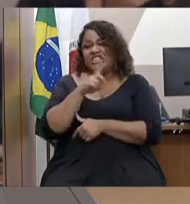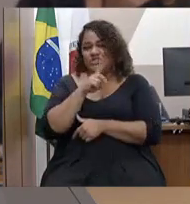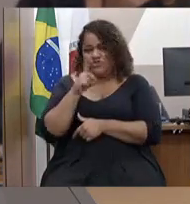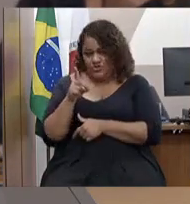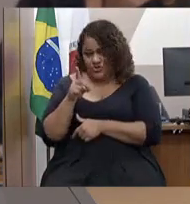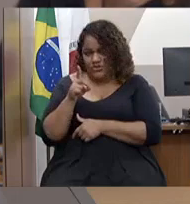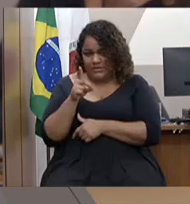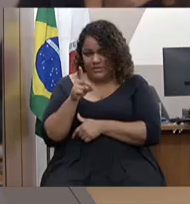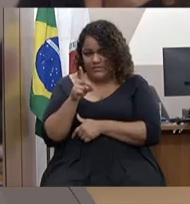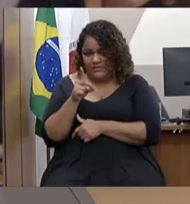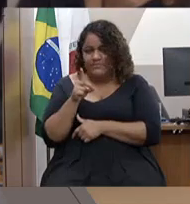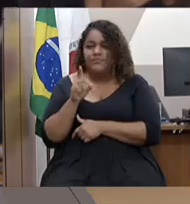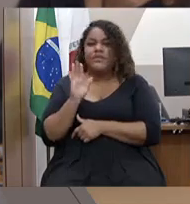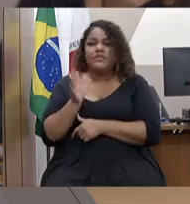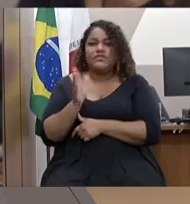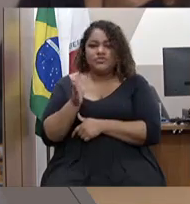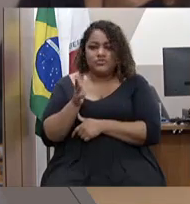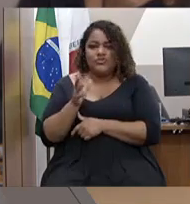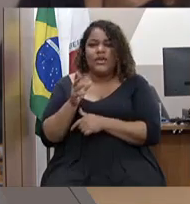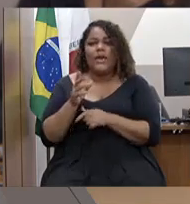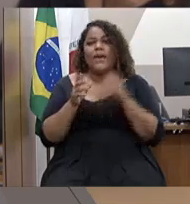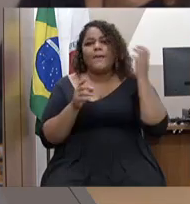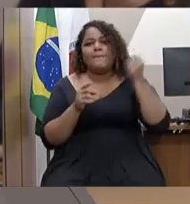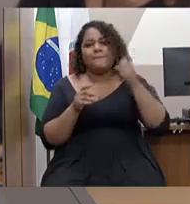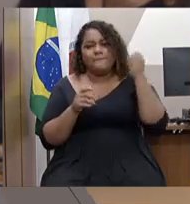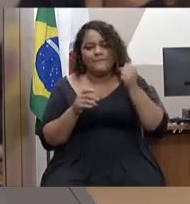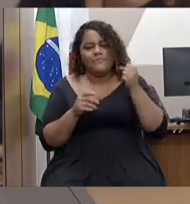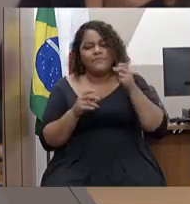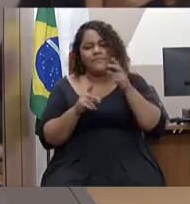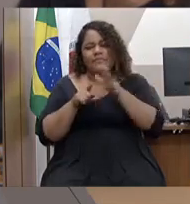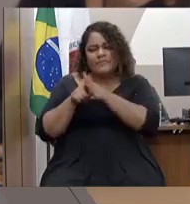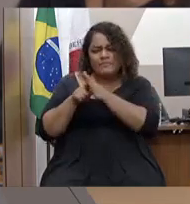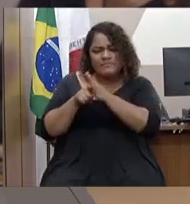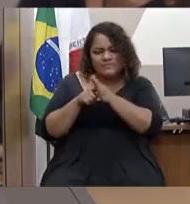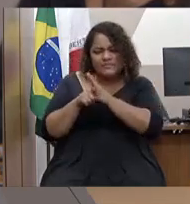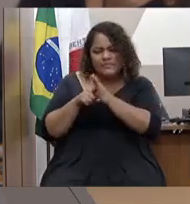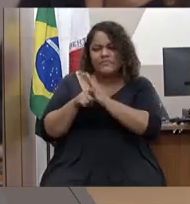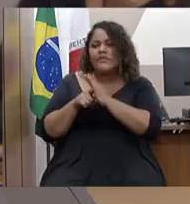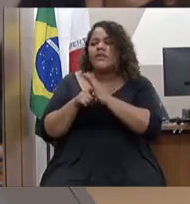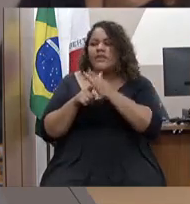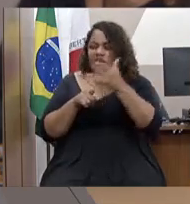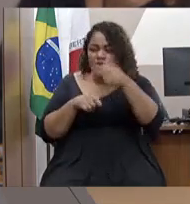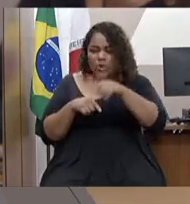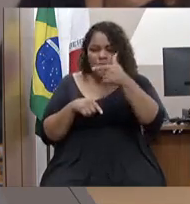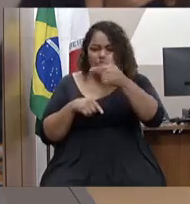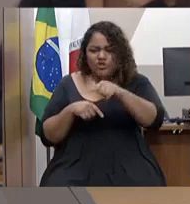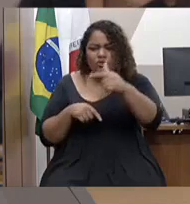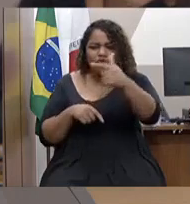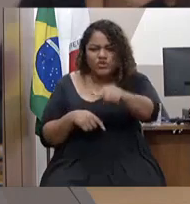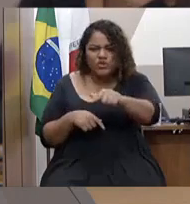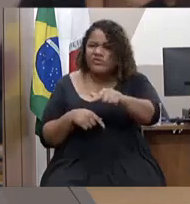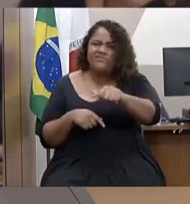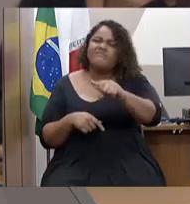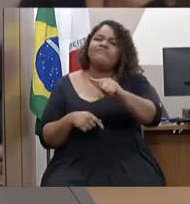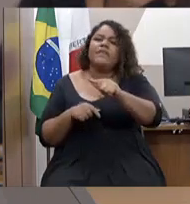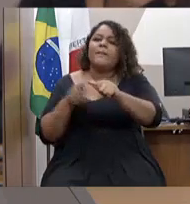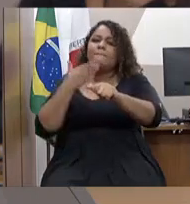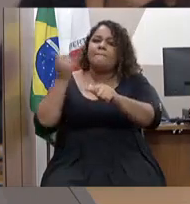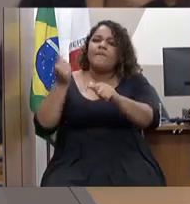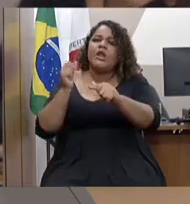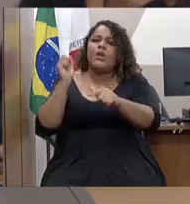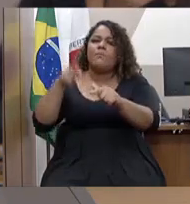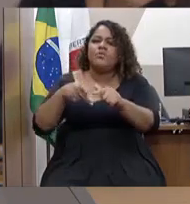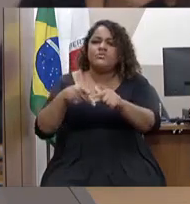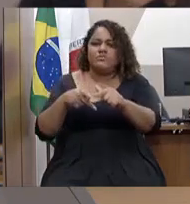fez novas perícias e a perícia aposentou esse cara por invalidez só com esses custos a Previdência gasta